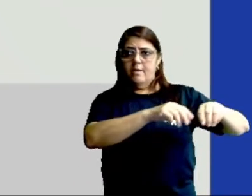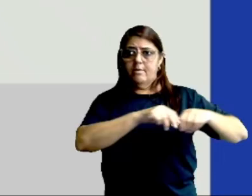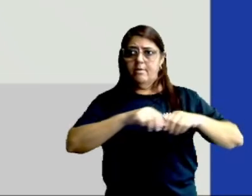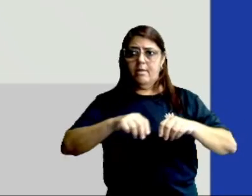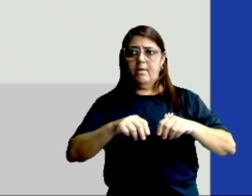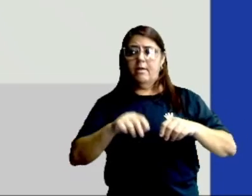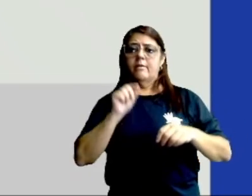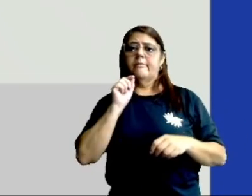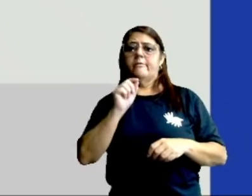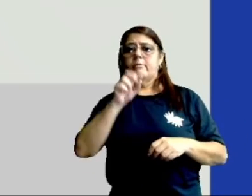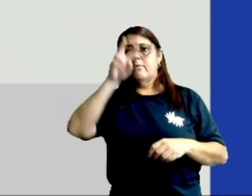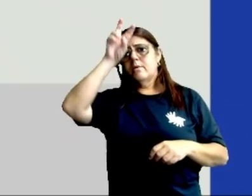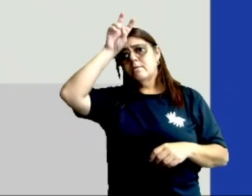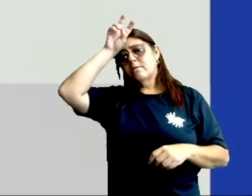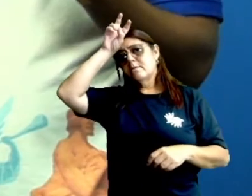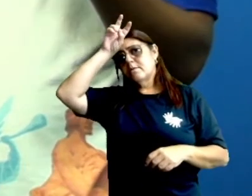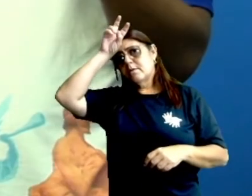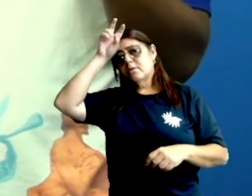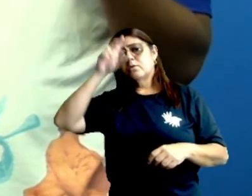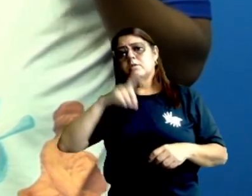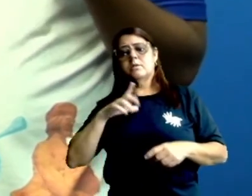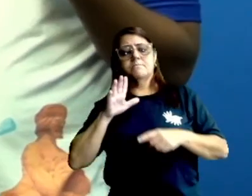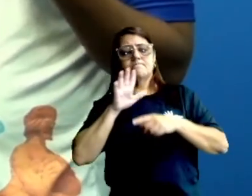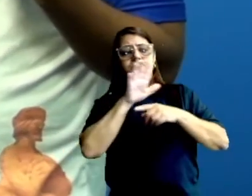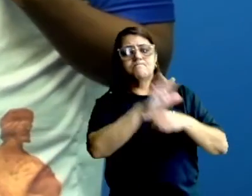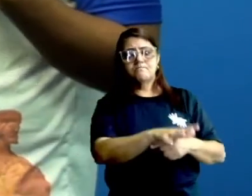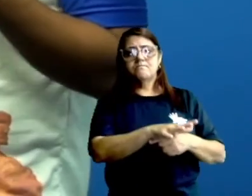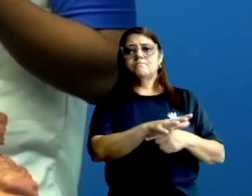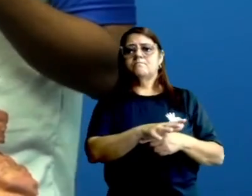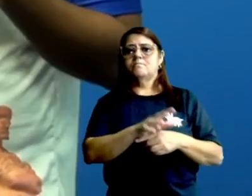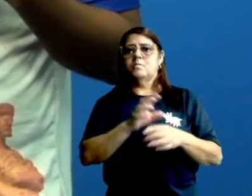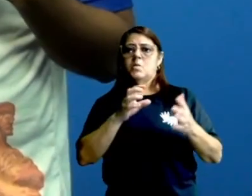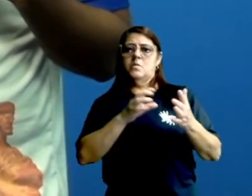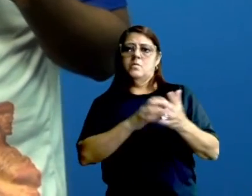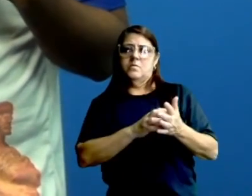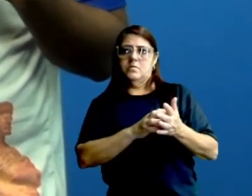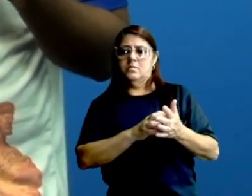então ele tinha esse auxílio desse os funcionários